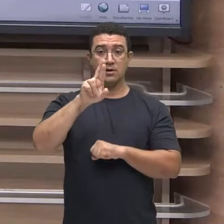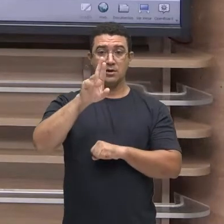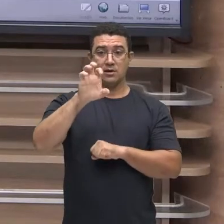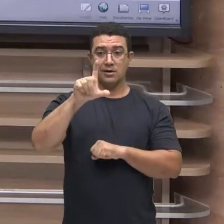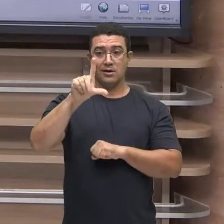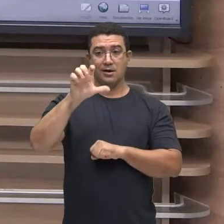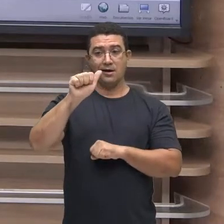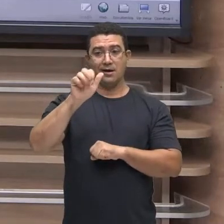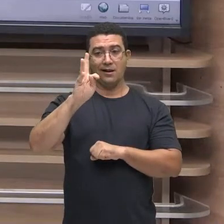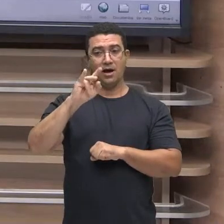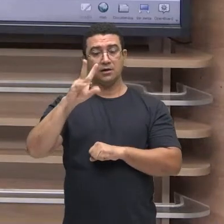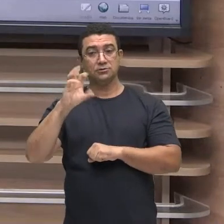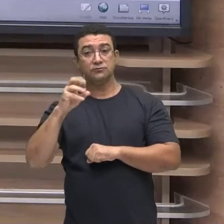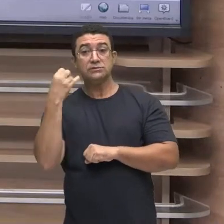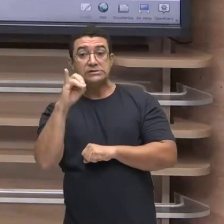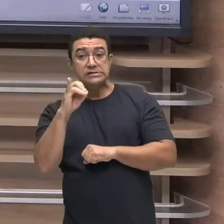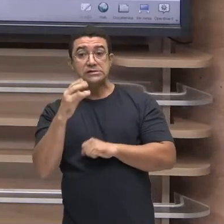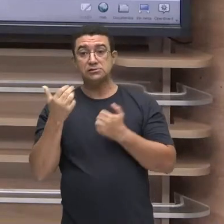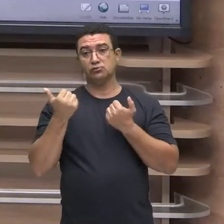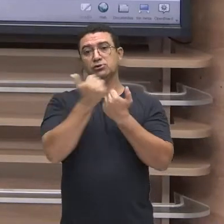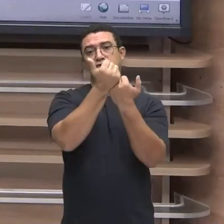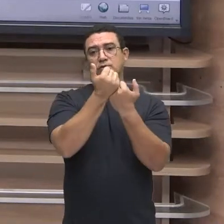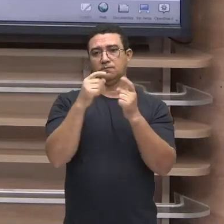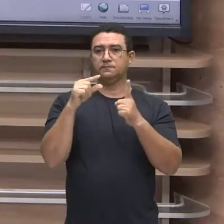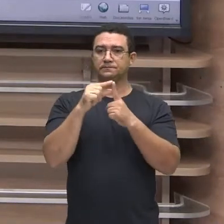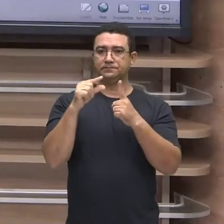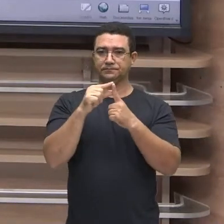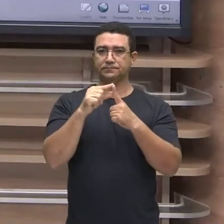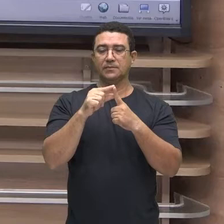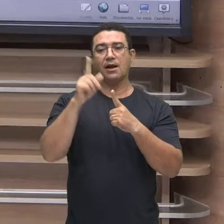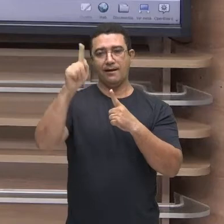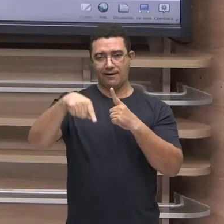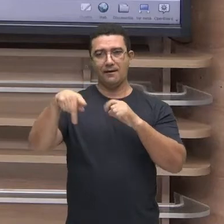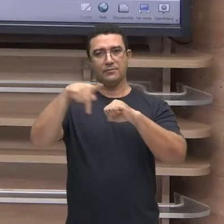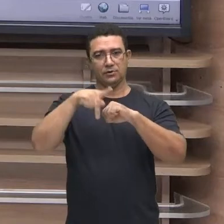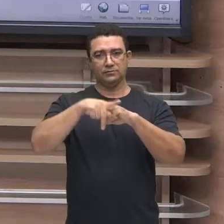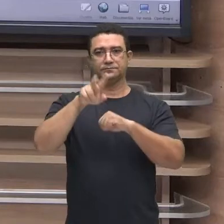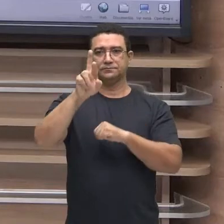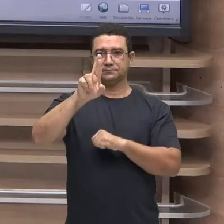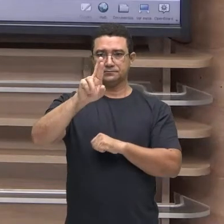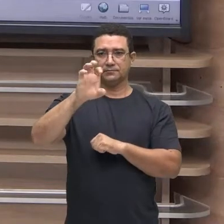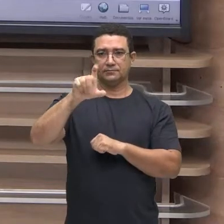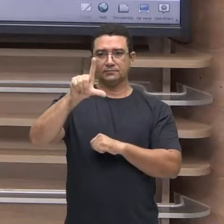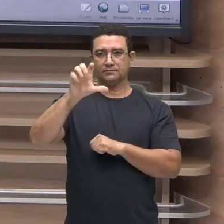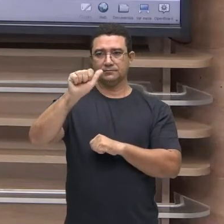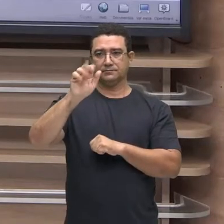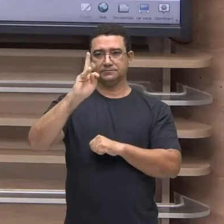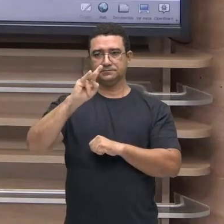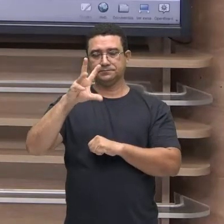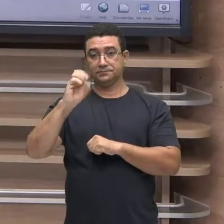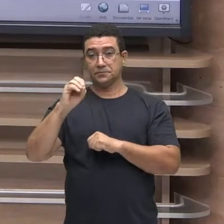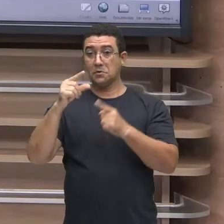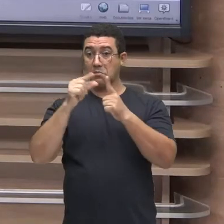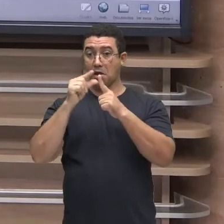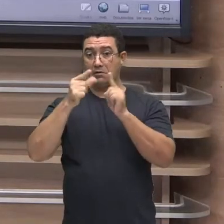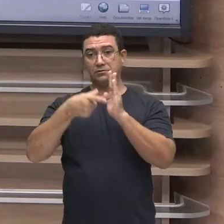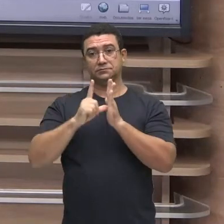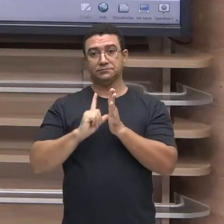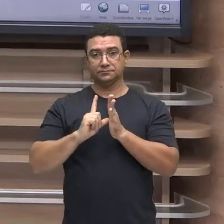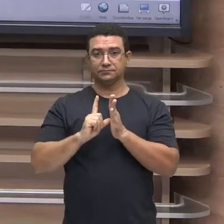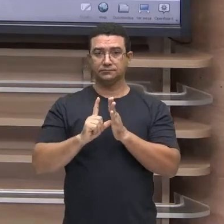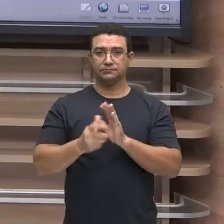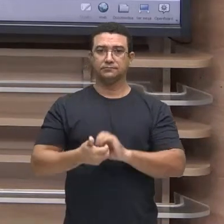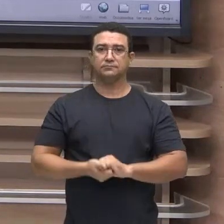quando faz essa substituição de um termo, tá? Então, ele substitui um termo anterior e faz